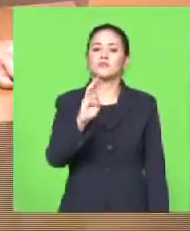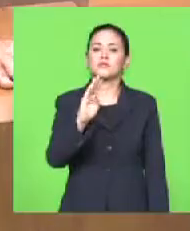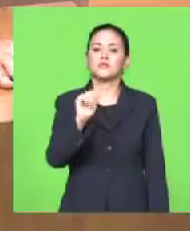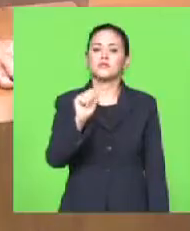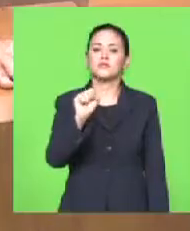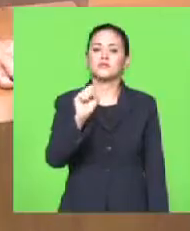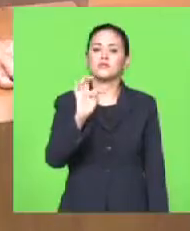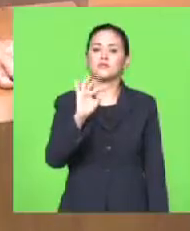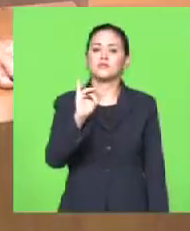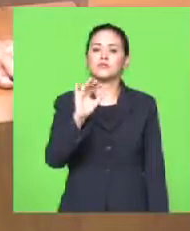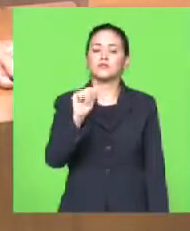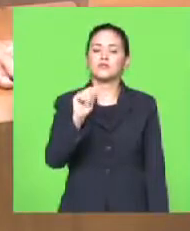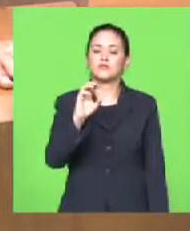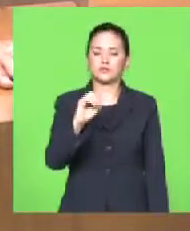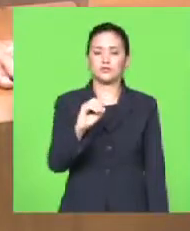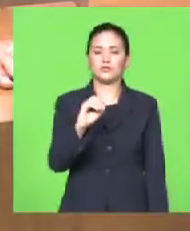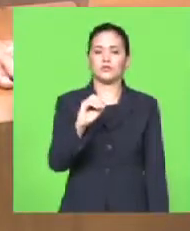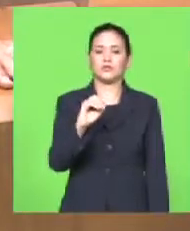Cidadão,